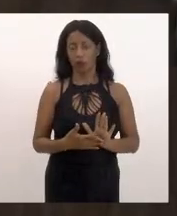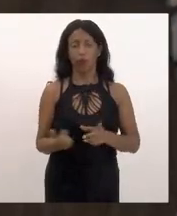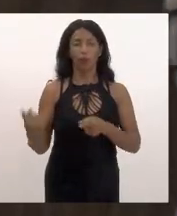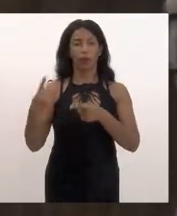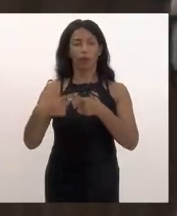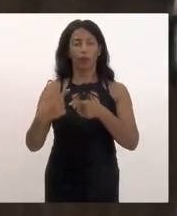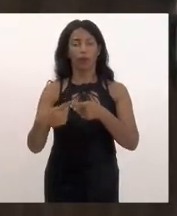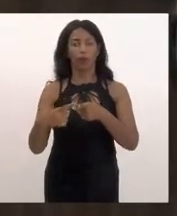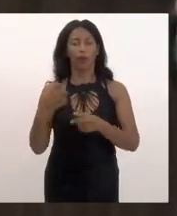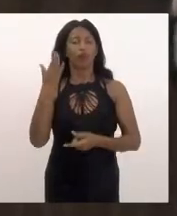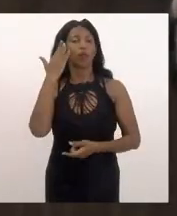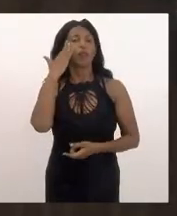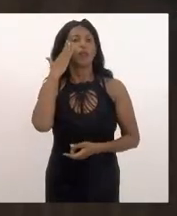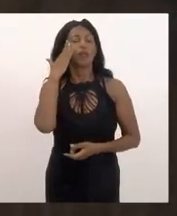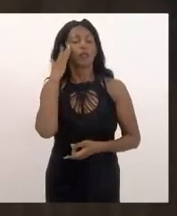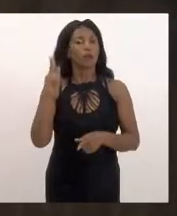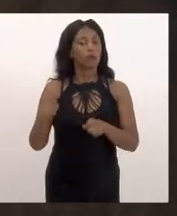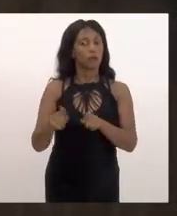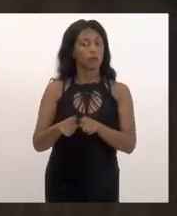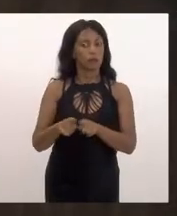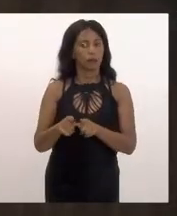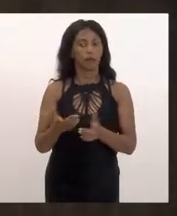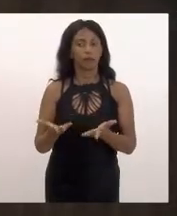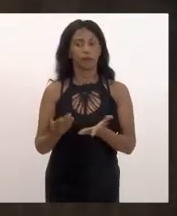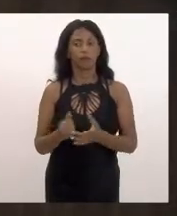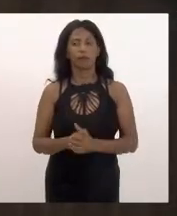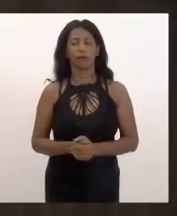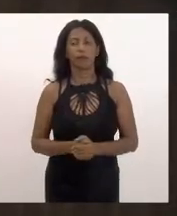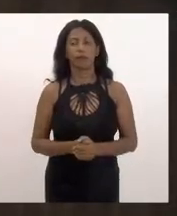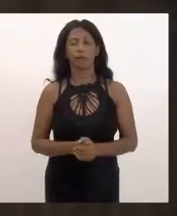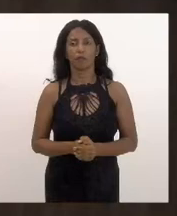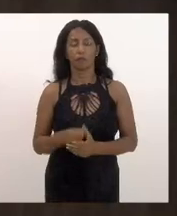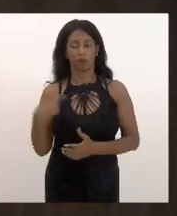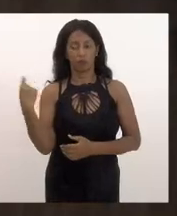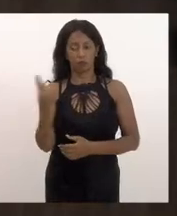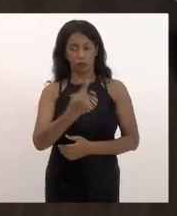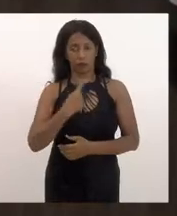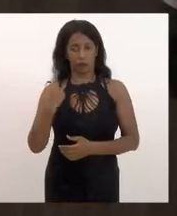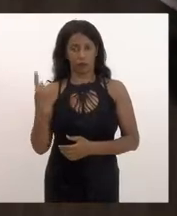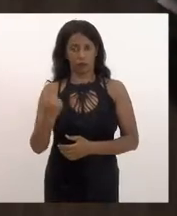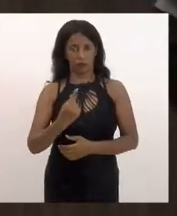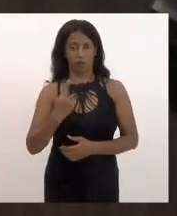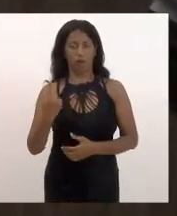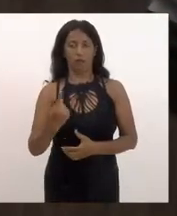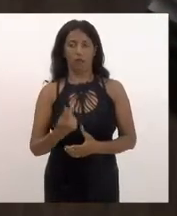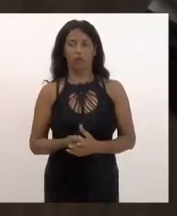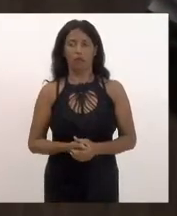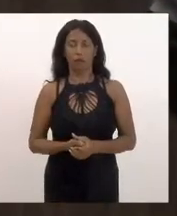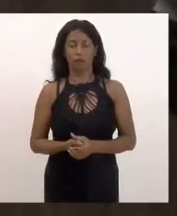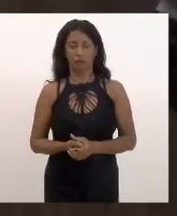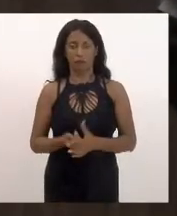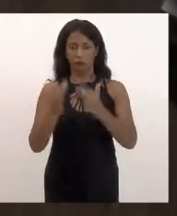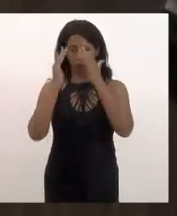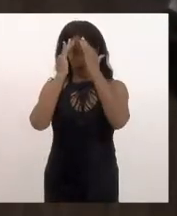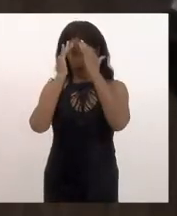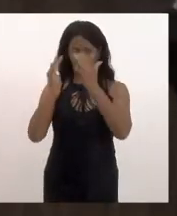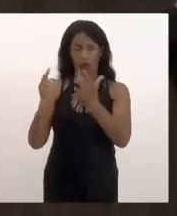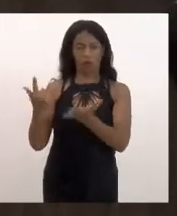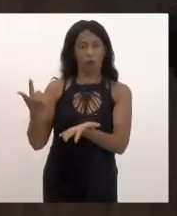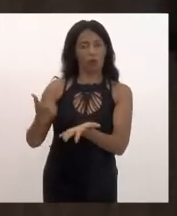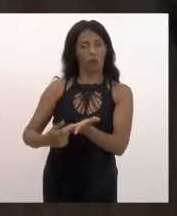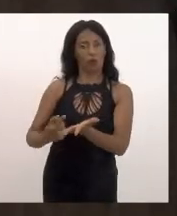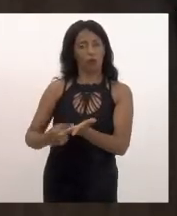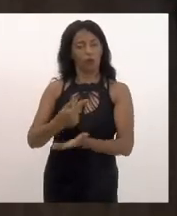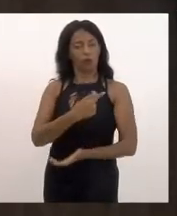porque entendemos, inclusive, senhor presidente, que nós, cumprindo com o compromisso